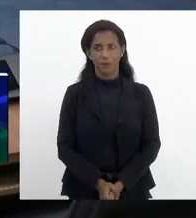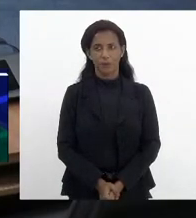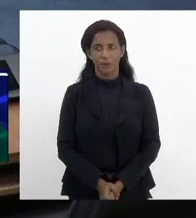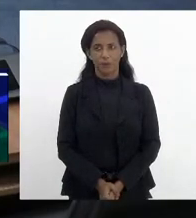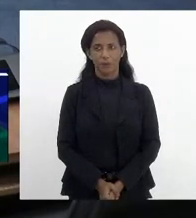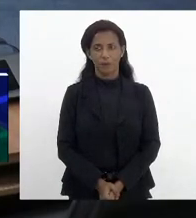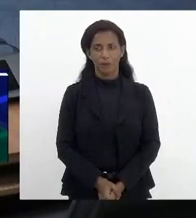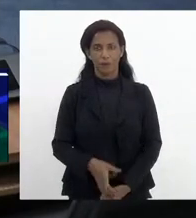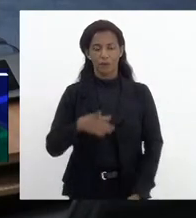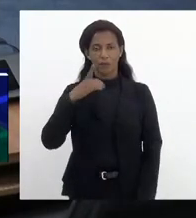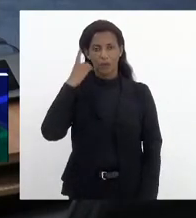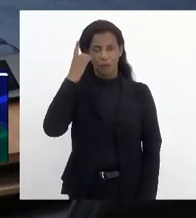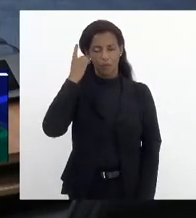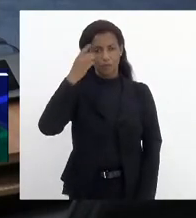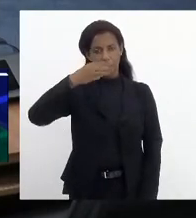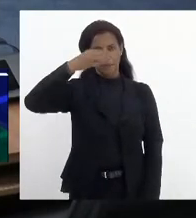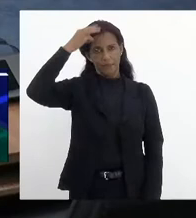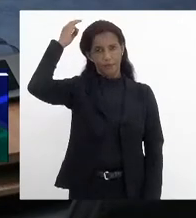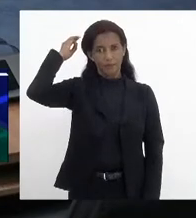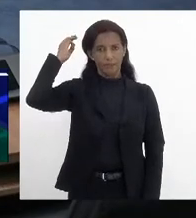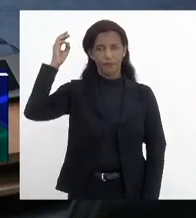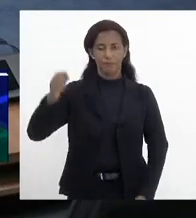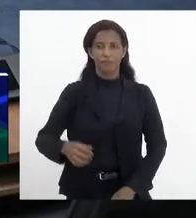Deputado Márcio Pacheco.